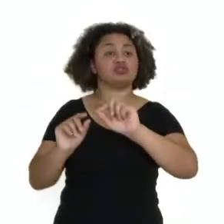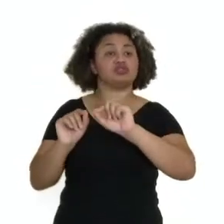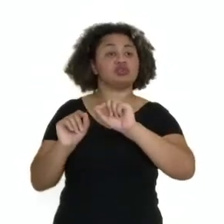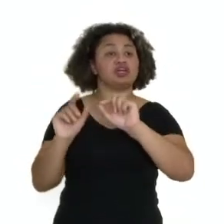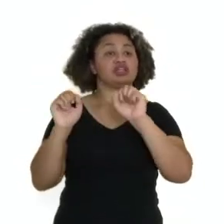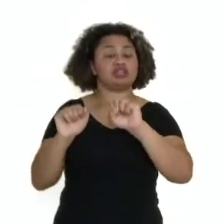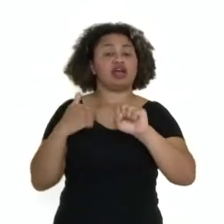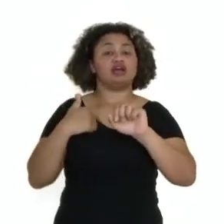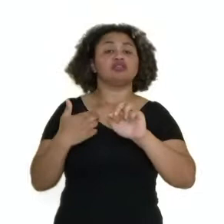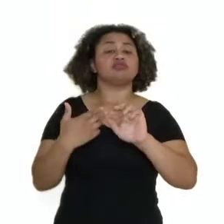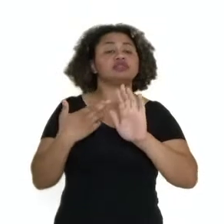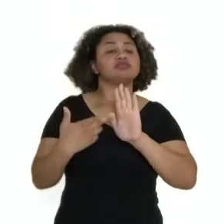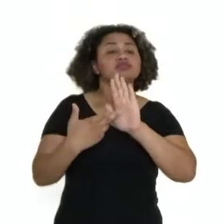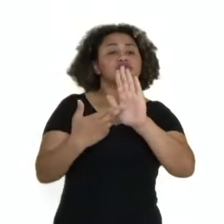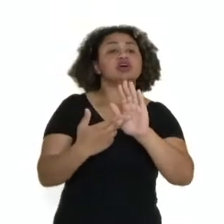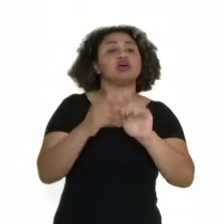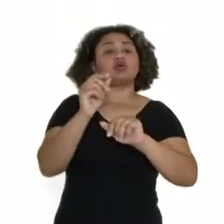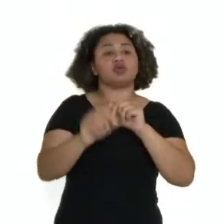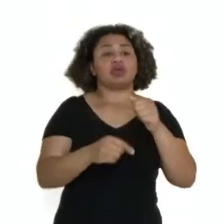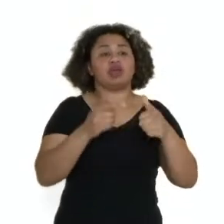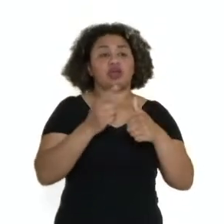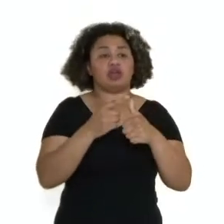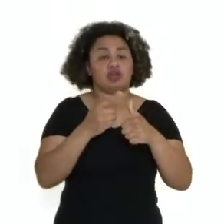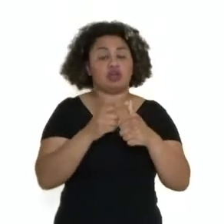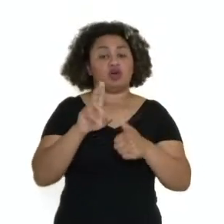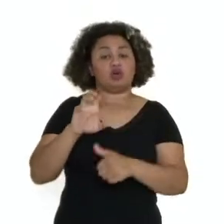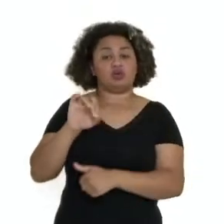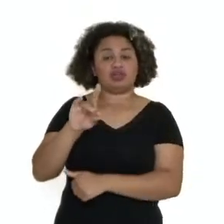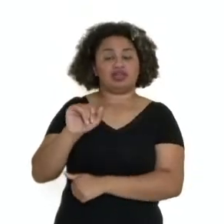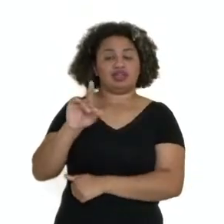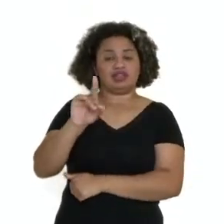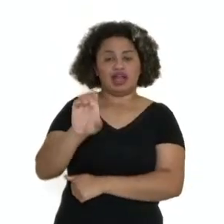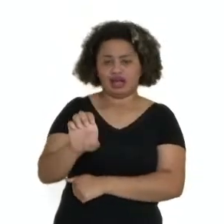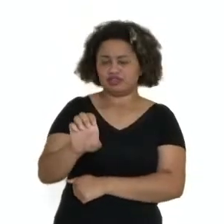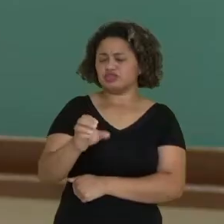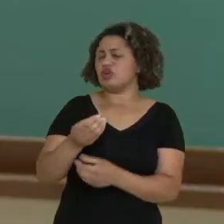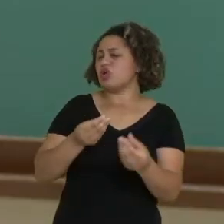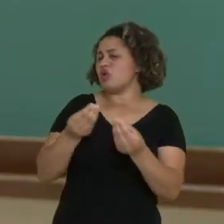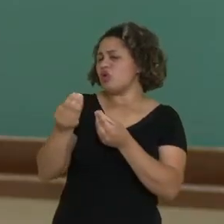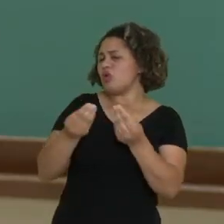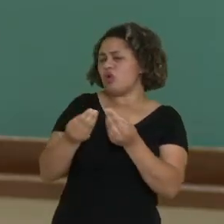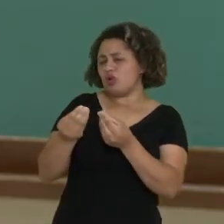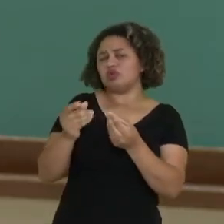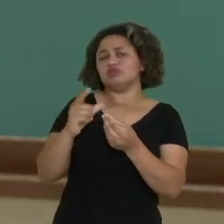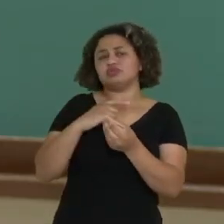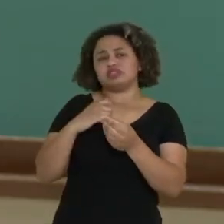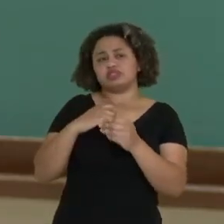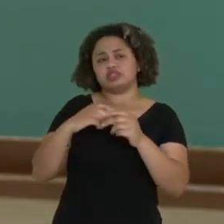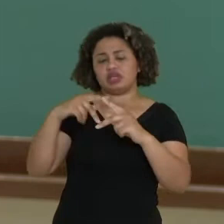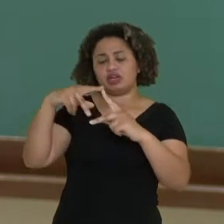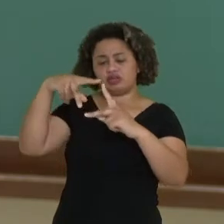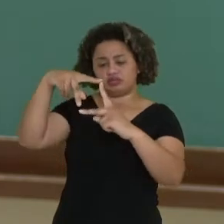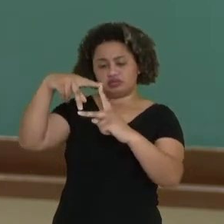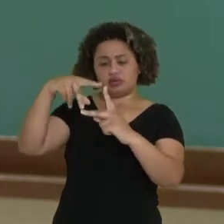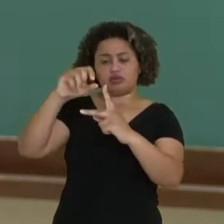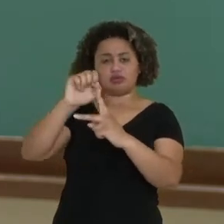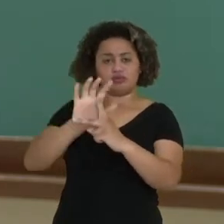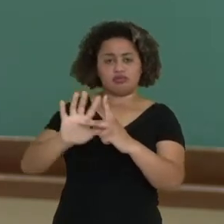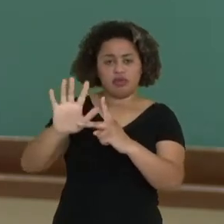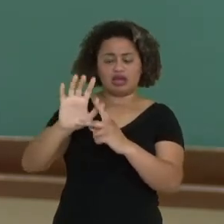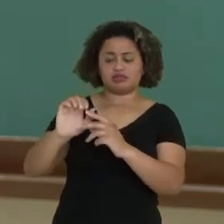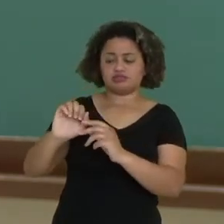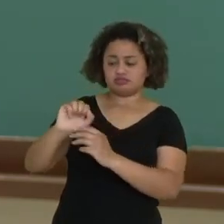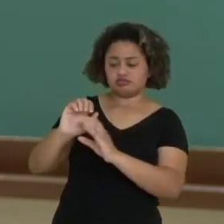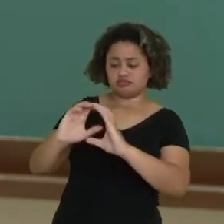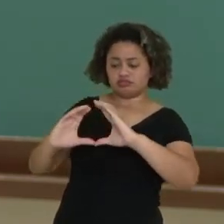ser representadas na forma de unidade. Ou seja, quando eu tenho duas imagens assim, duas